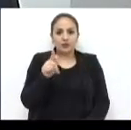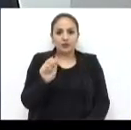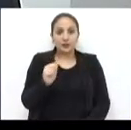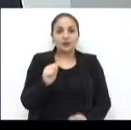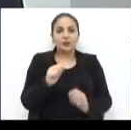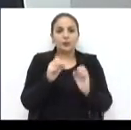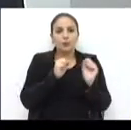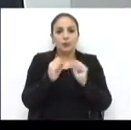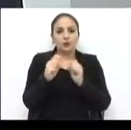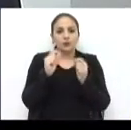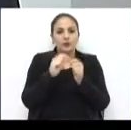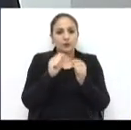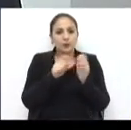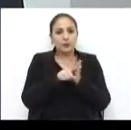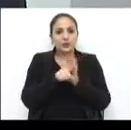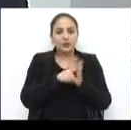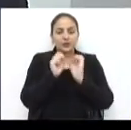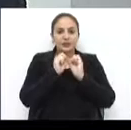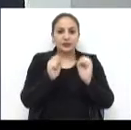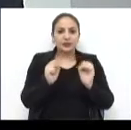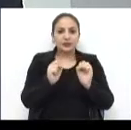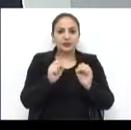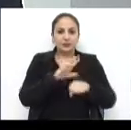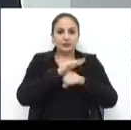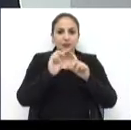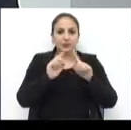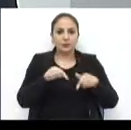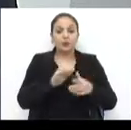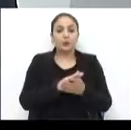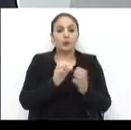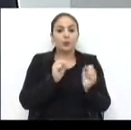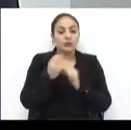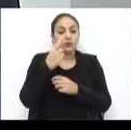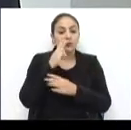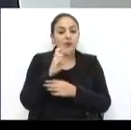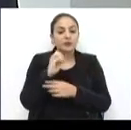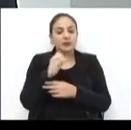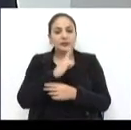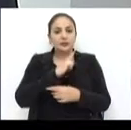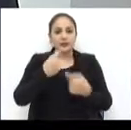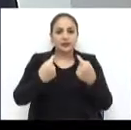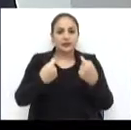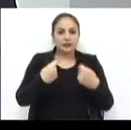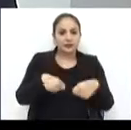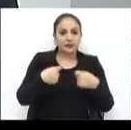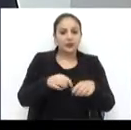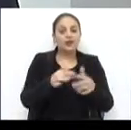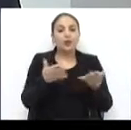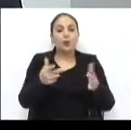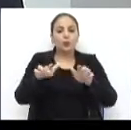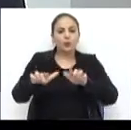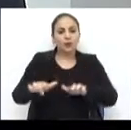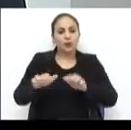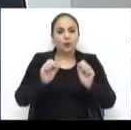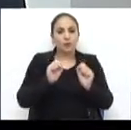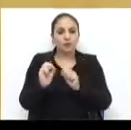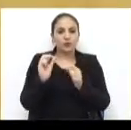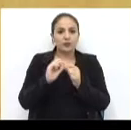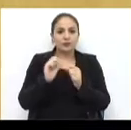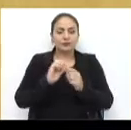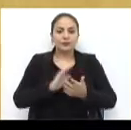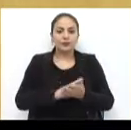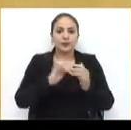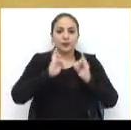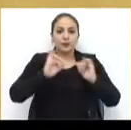possa fazer um levantamento e, através desse levantamento, então, indicar se há necessidade em quais pontos poderiam ser efetivados.